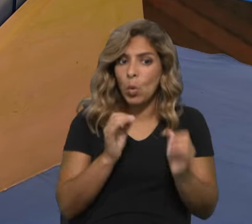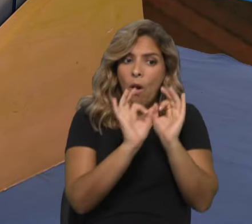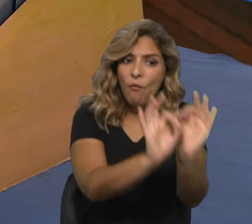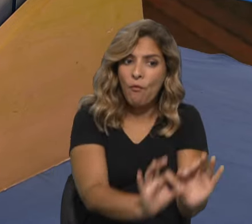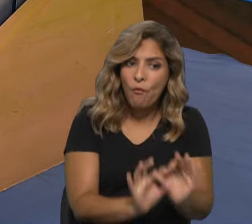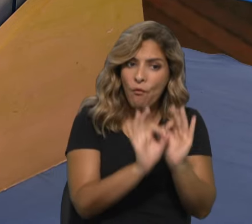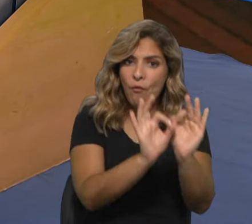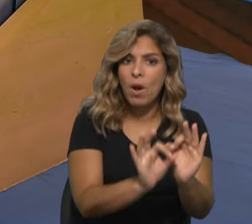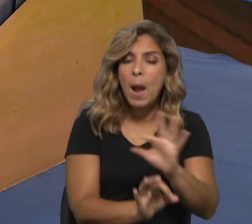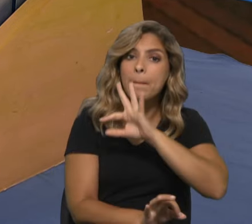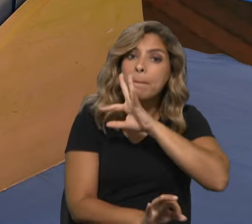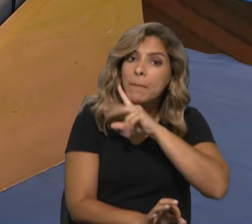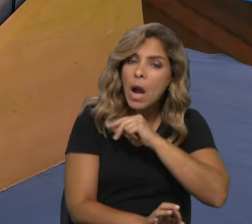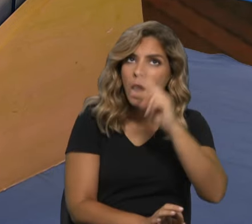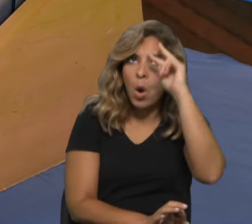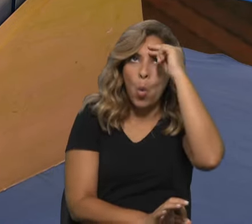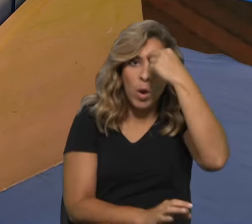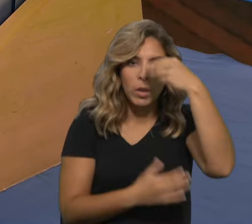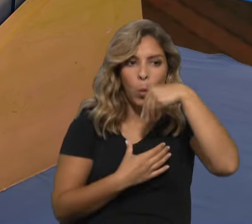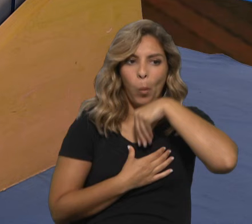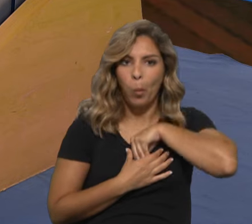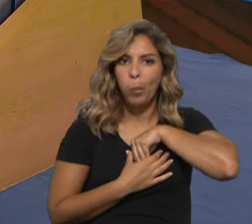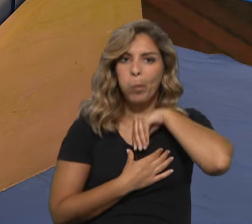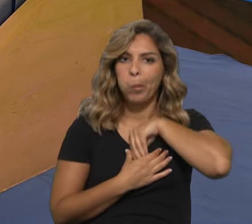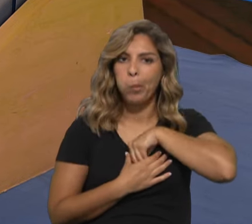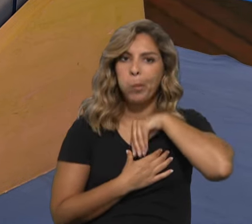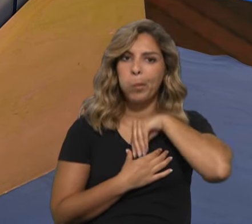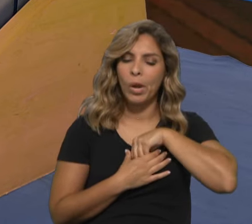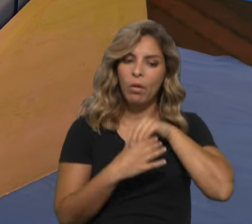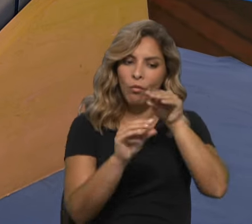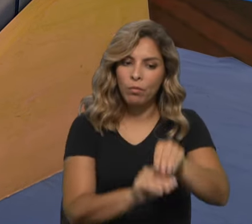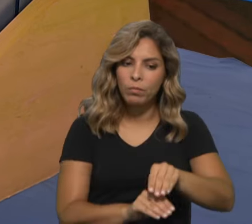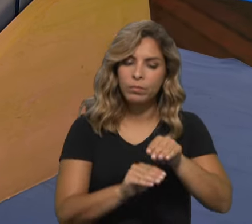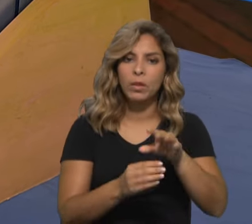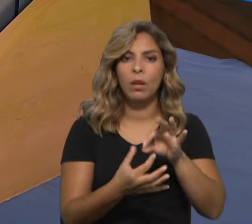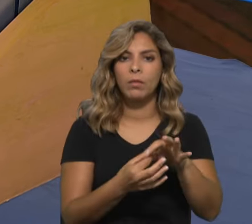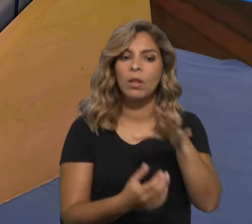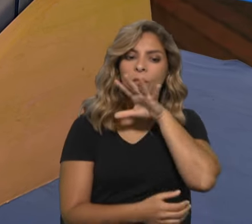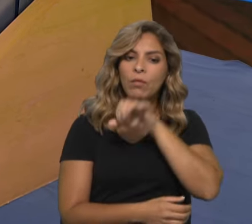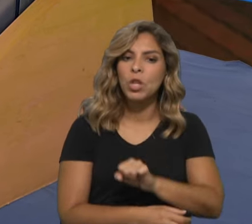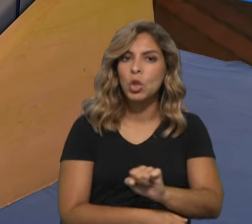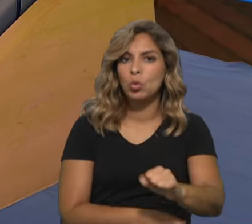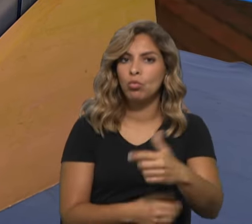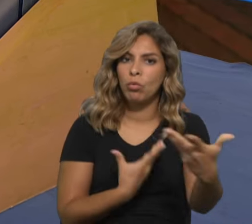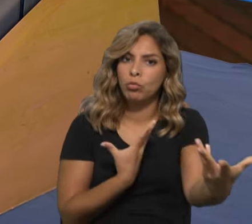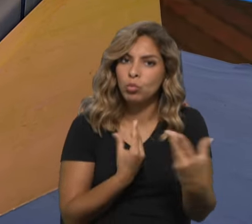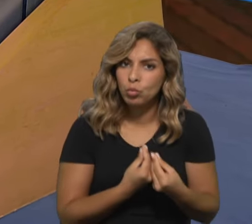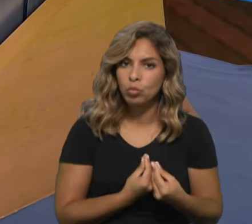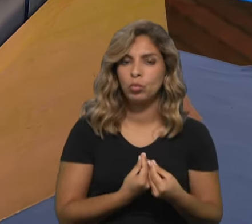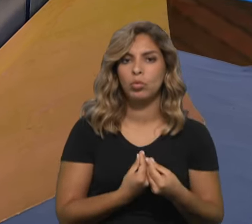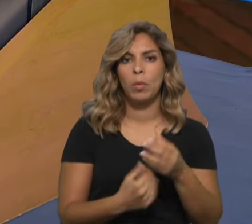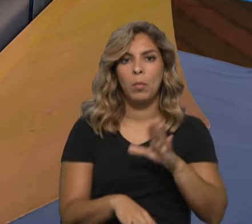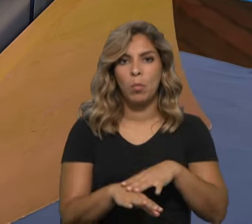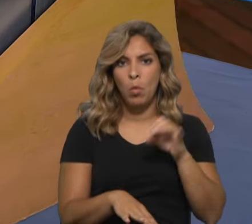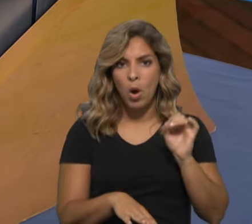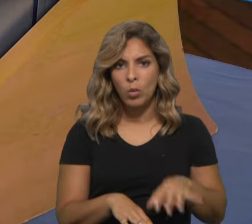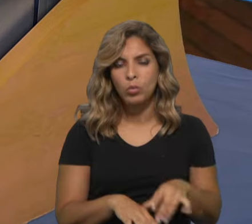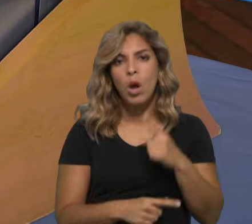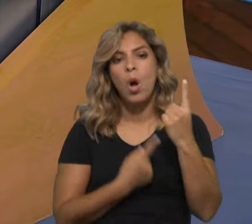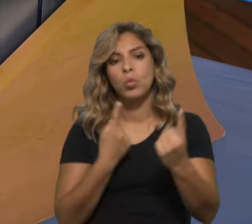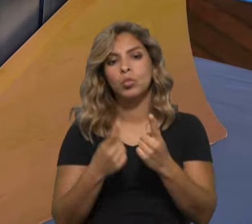Há mães que aguentam aquela dificuldade para suportar as suas crianças. Há gente da área